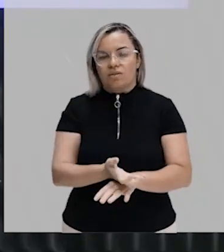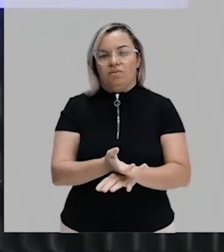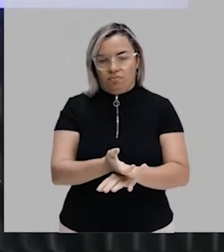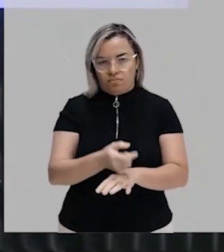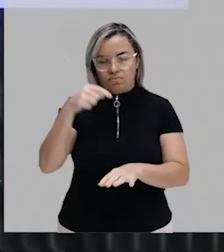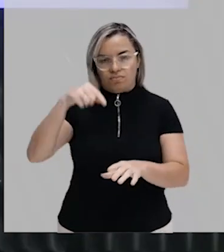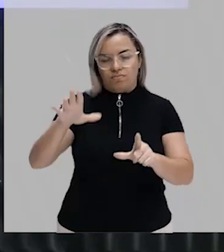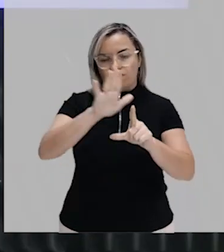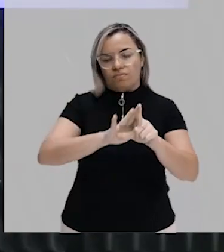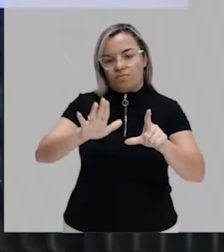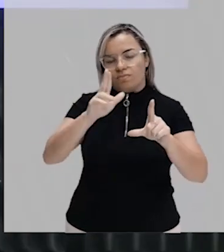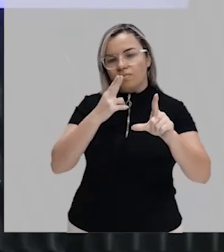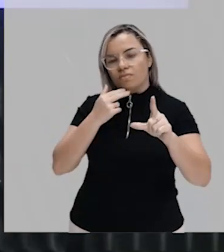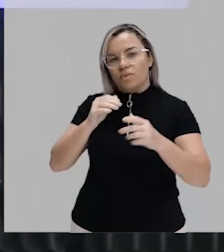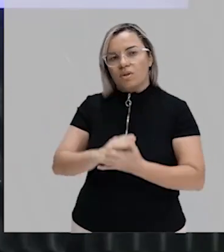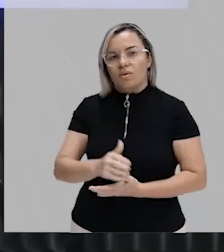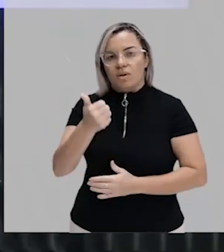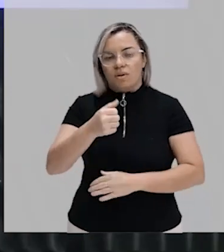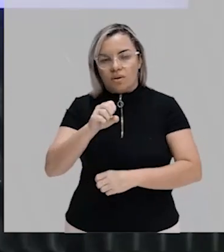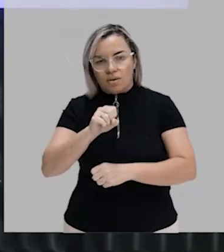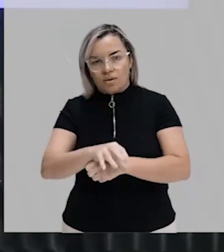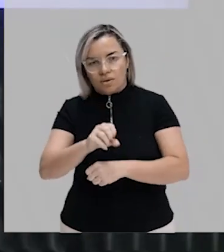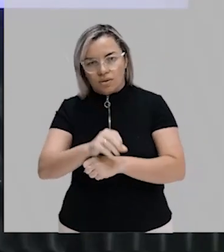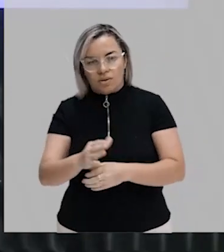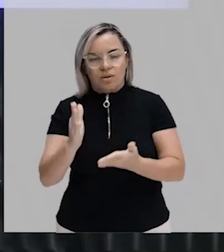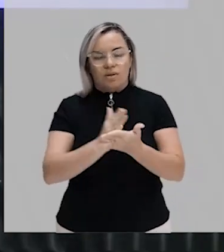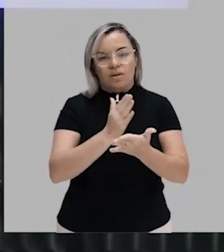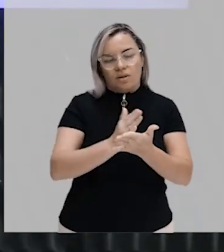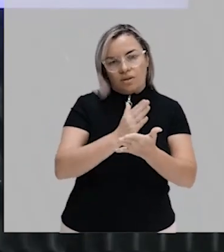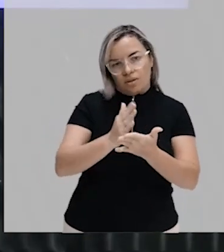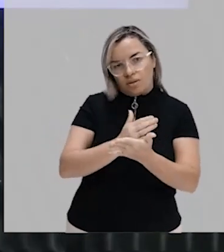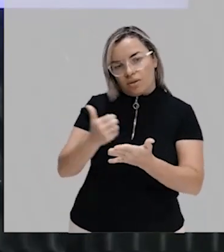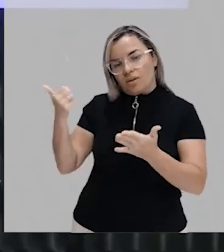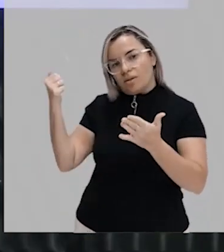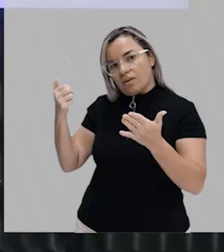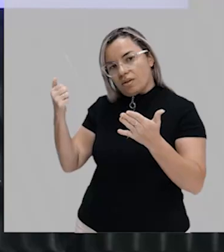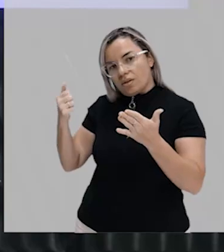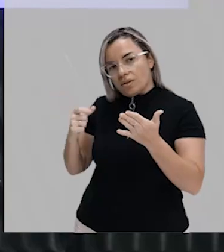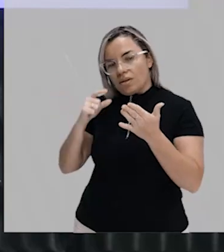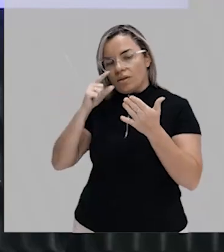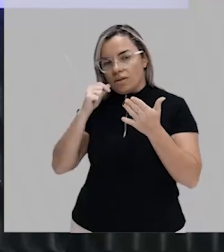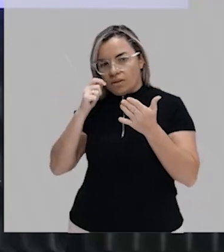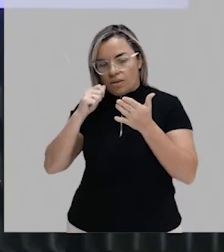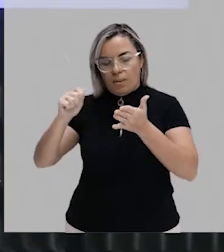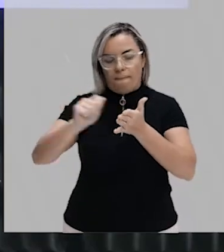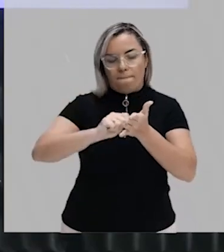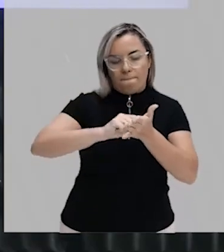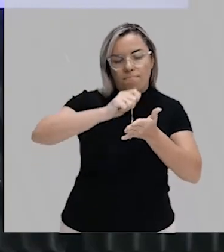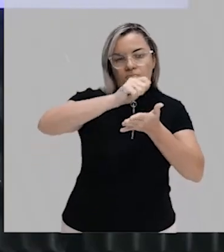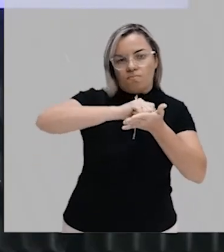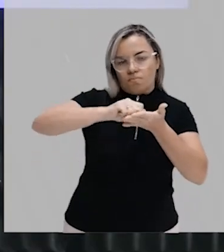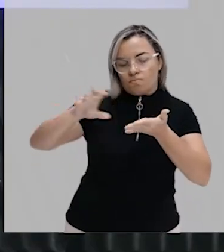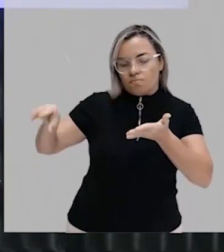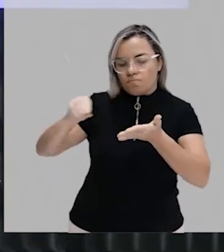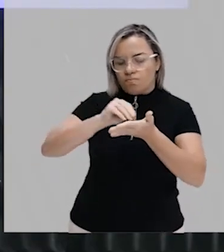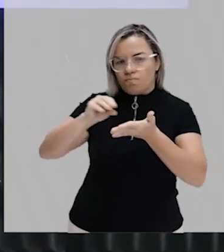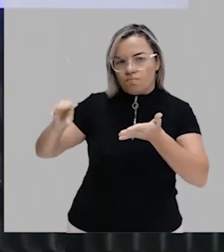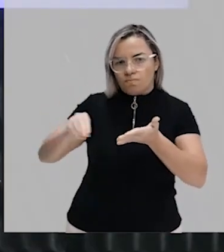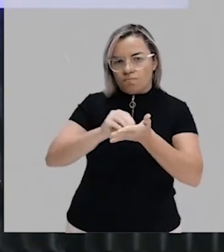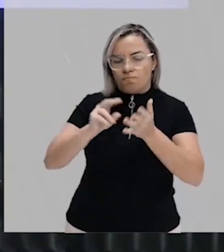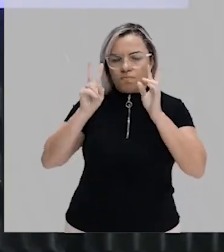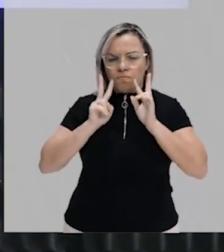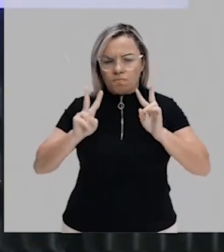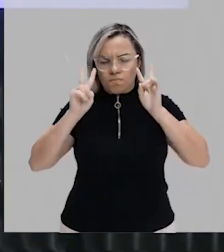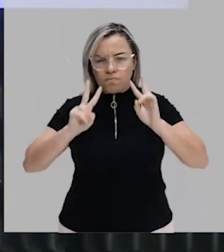dica, caderno, lápis, caneta, borracha para você fazer as devidas anotações. Então, você vai estar observando o